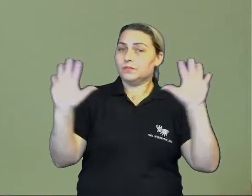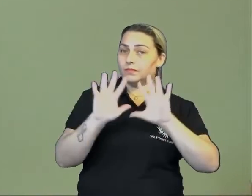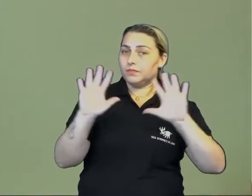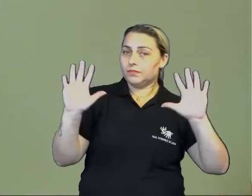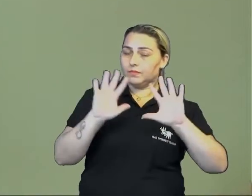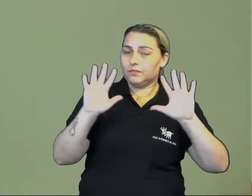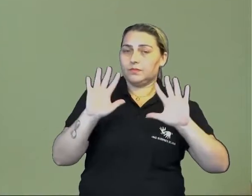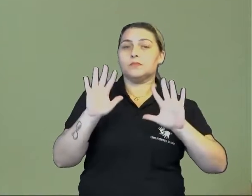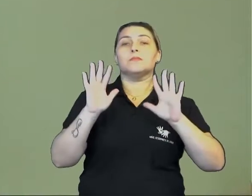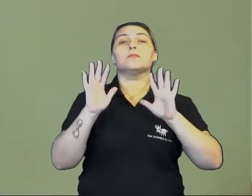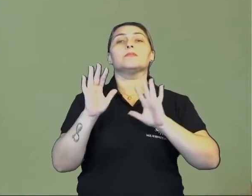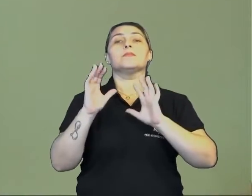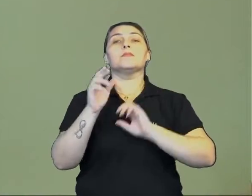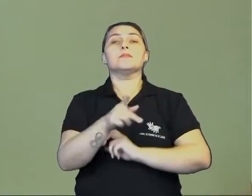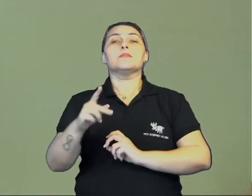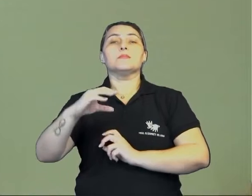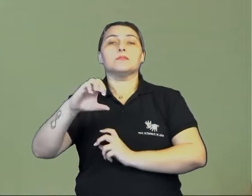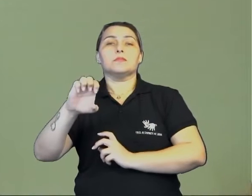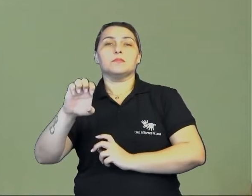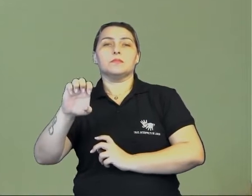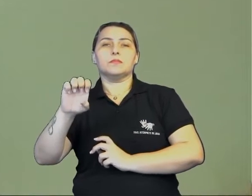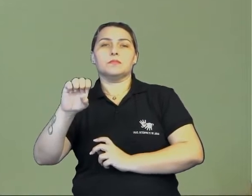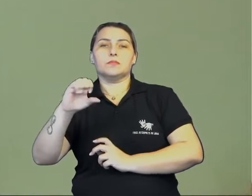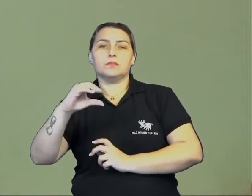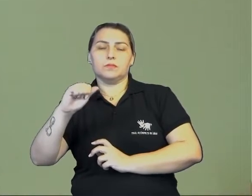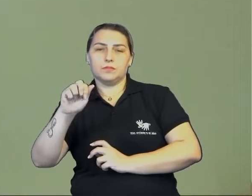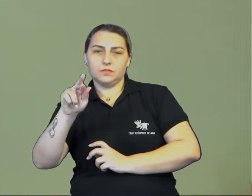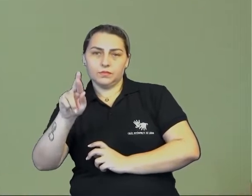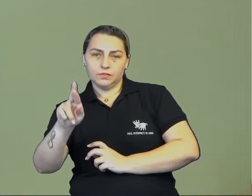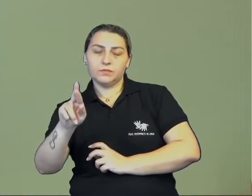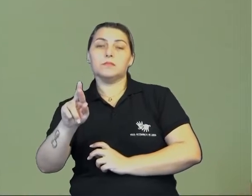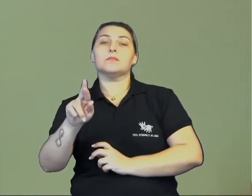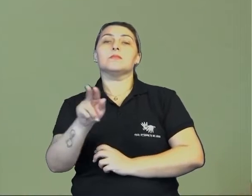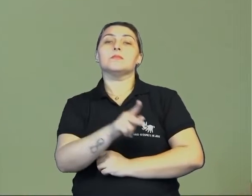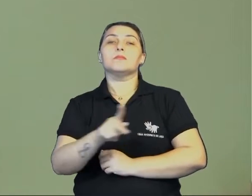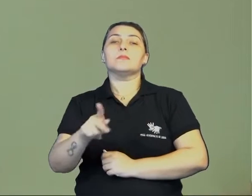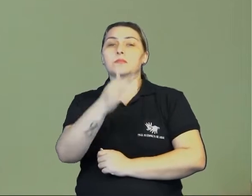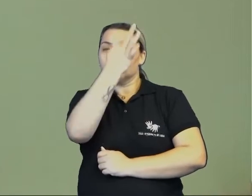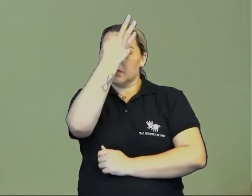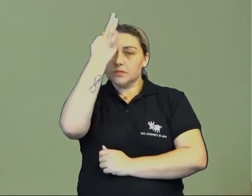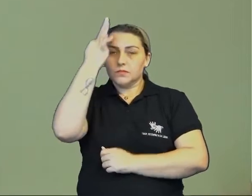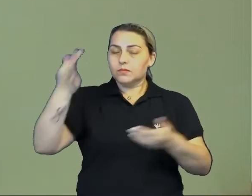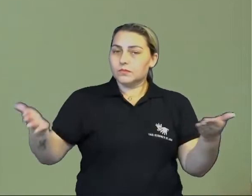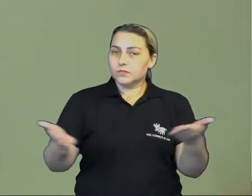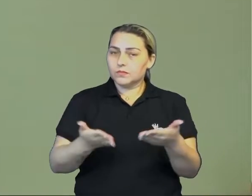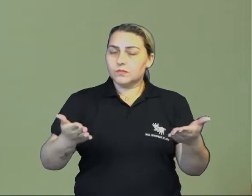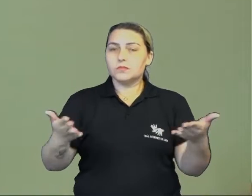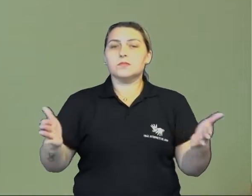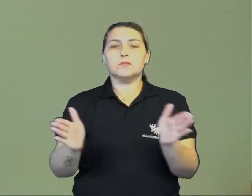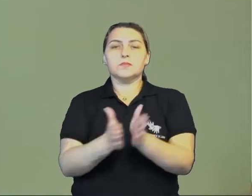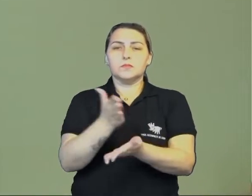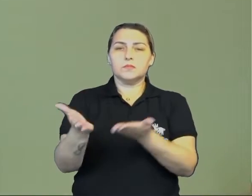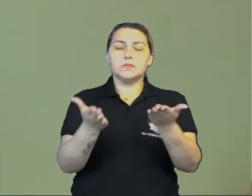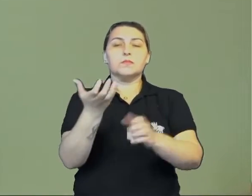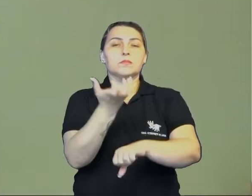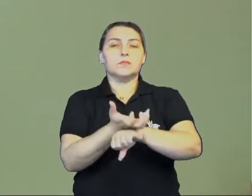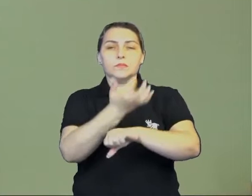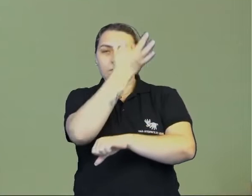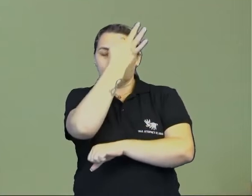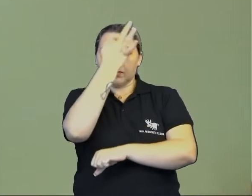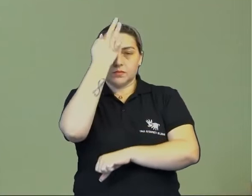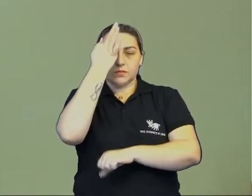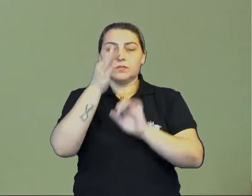Olá pessoal, sou o professor César Hildo, professor especialista em filosofia, e hoje estamos com essa maravilhosa disciplina